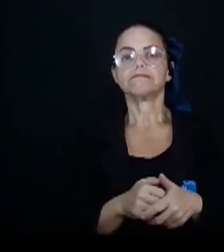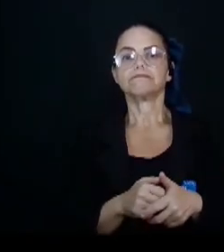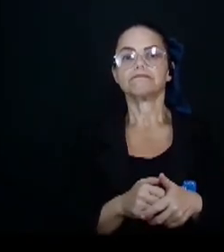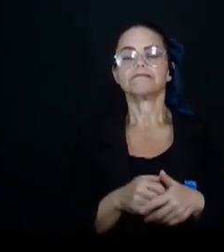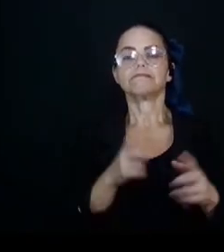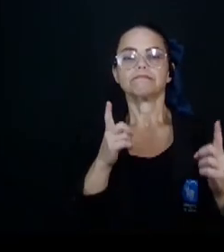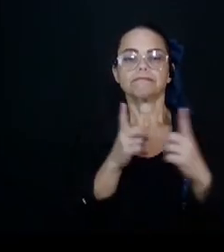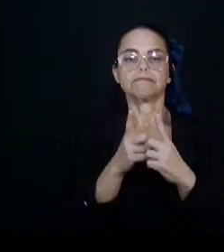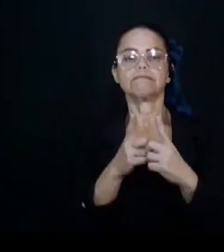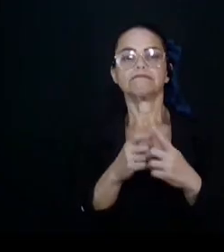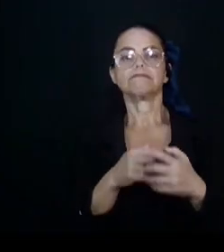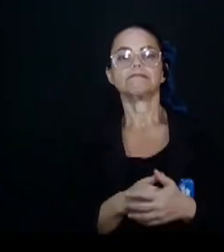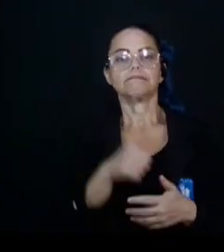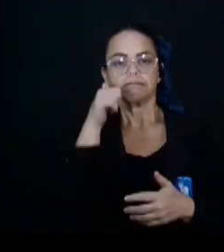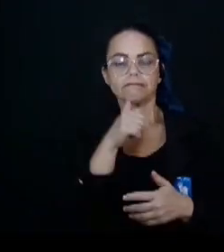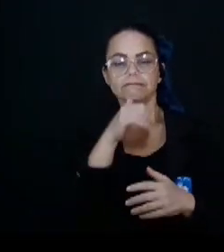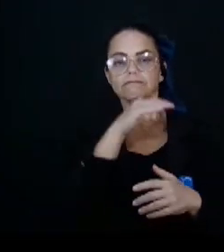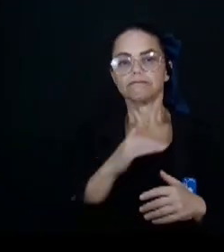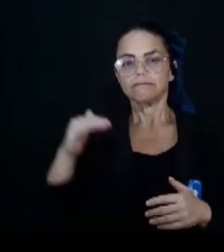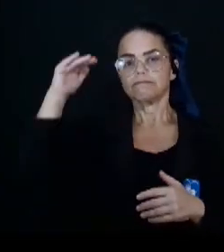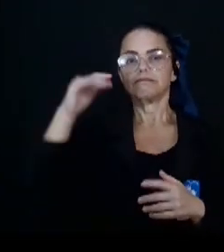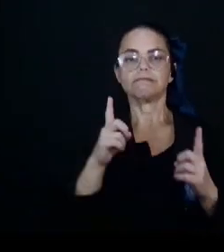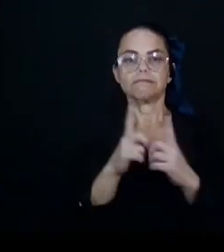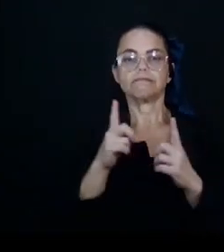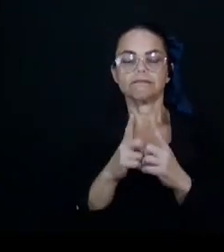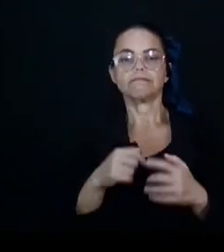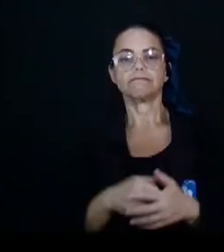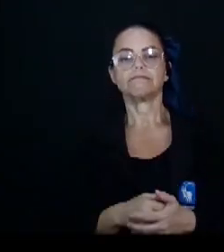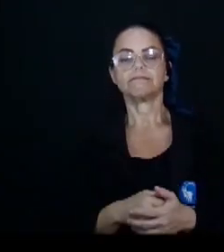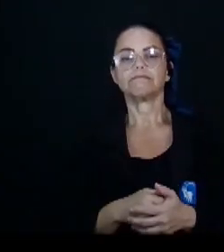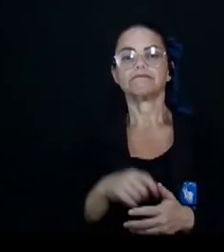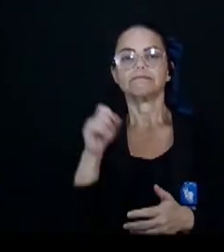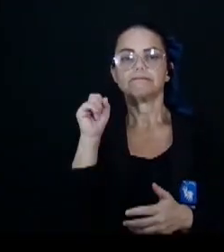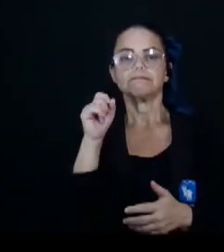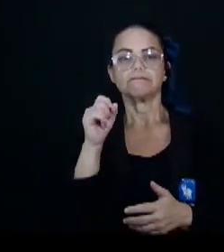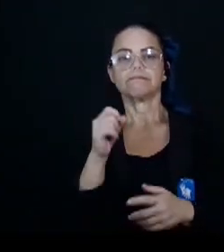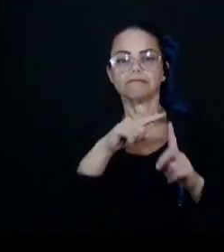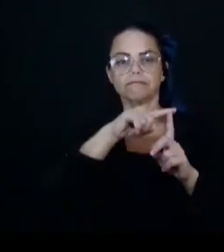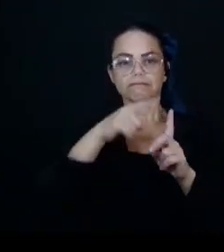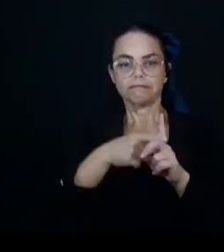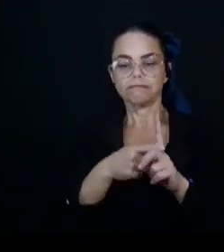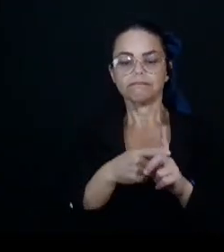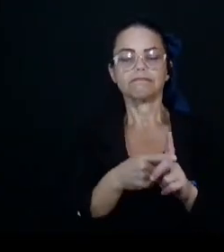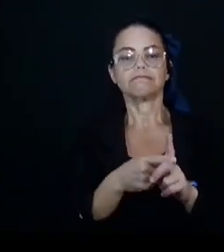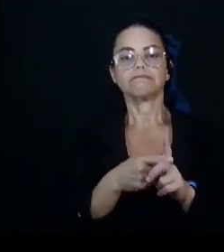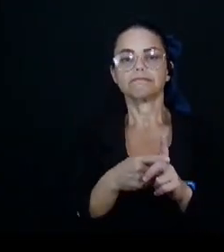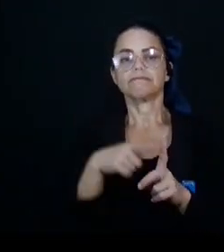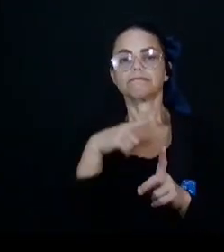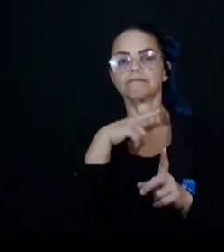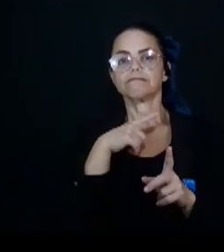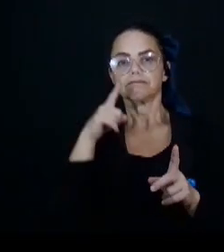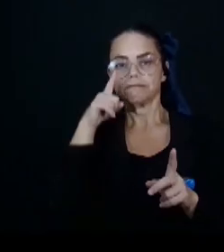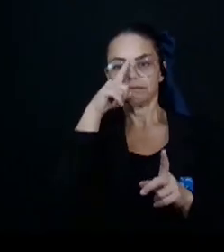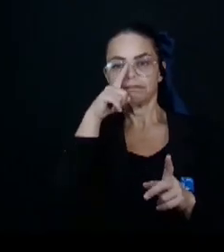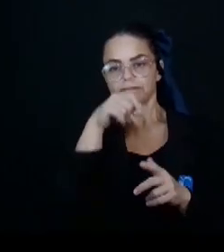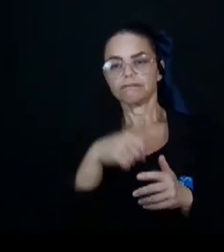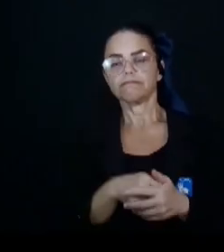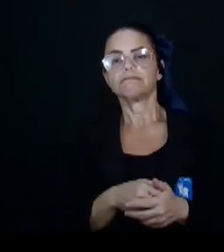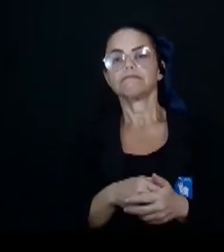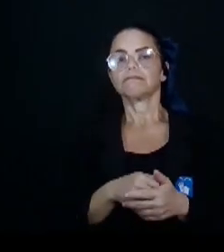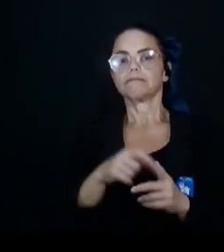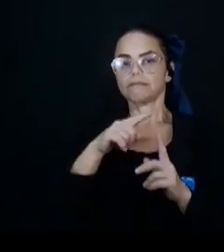já adulta diagnosticada e que é gestante, tem riscos aí para o bebê? Qual